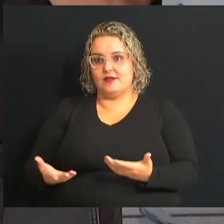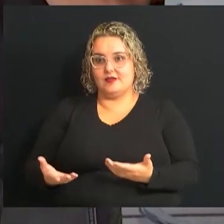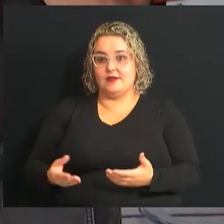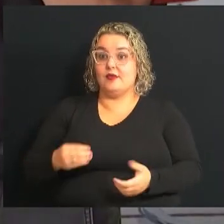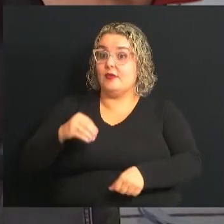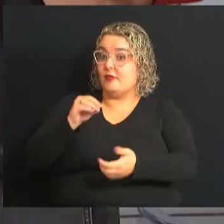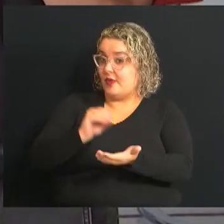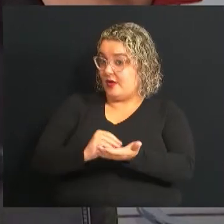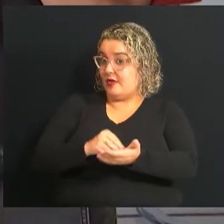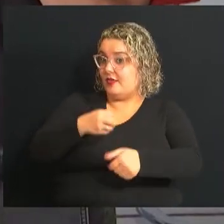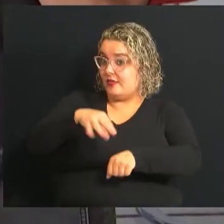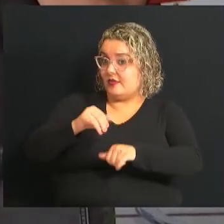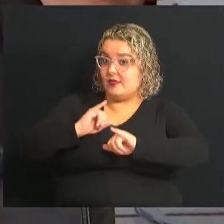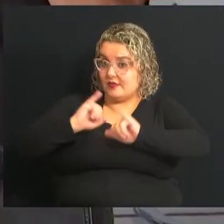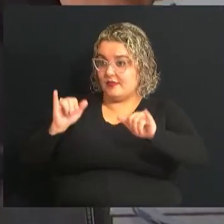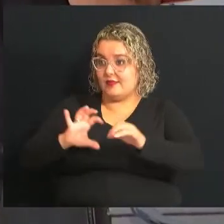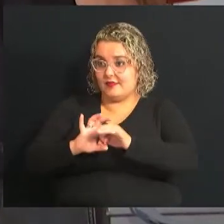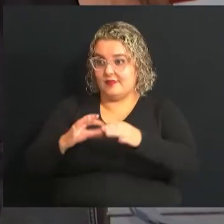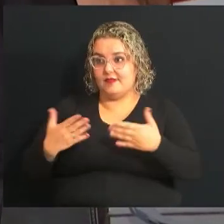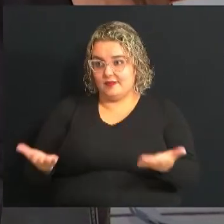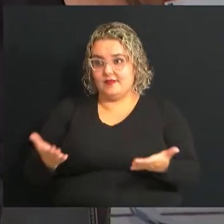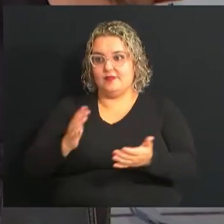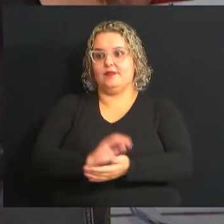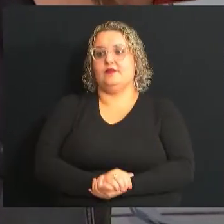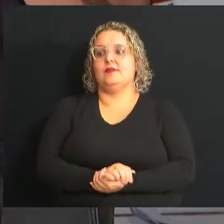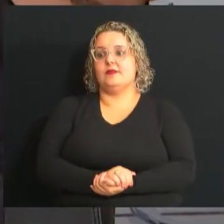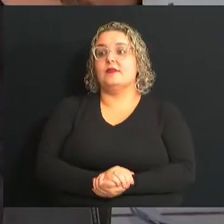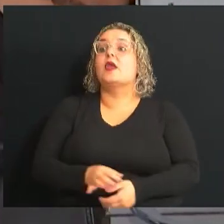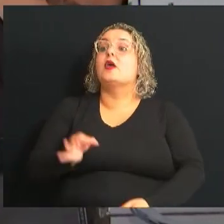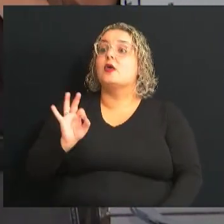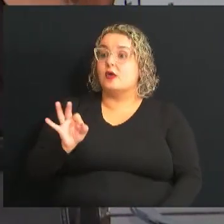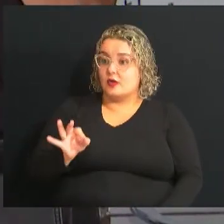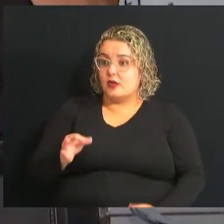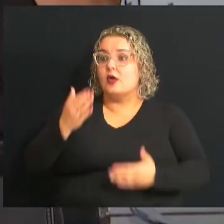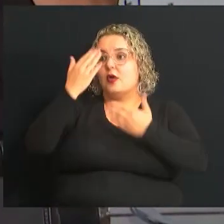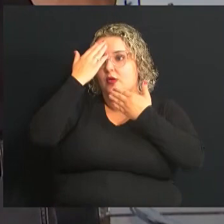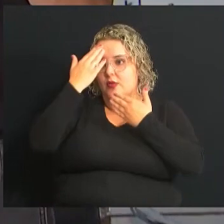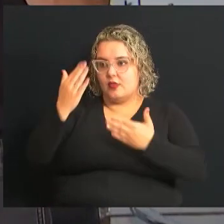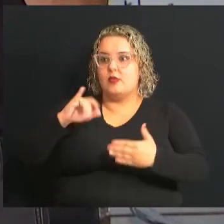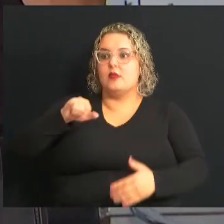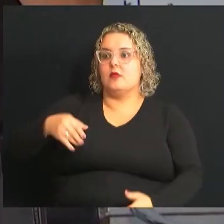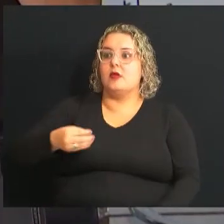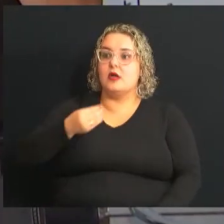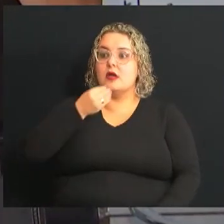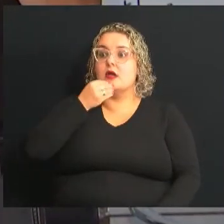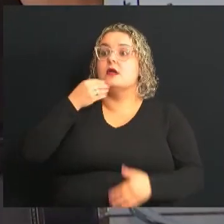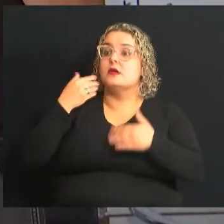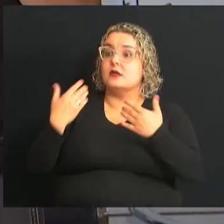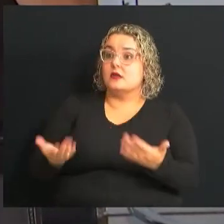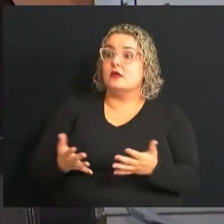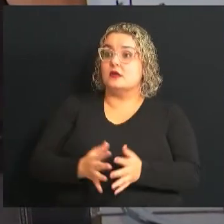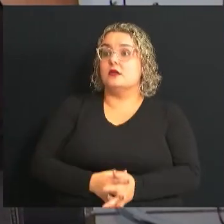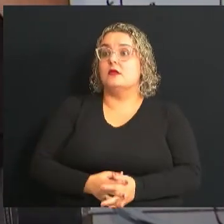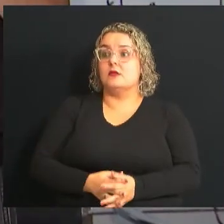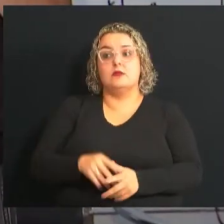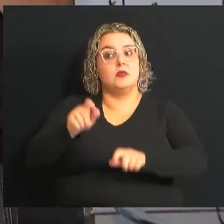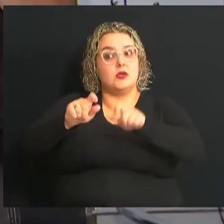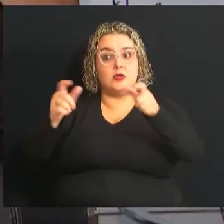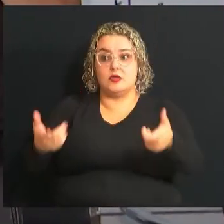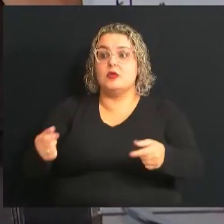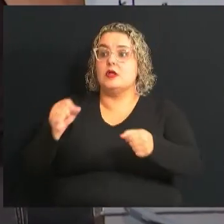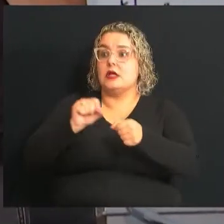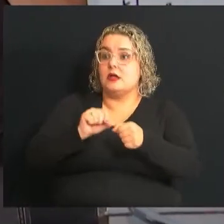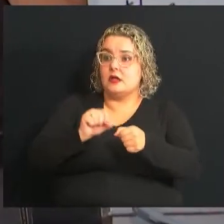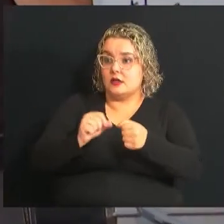dica, um recadinho, fica aí à vontade. Com certeza, muito obrigado pela oportunidade aí. E, pessoal, que vai fazer